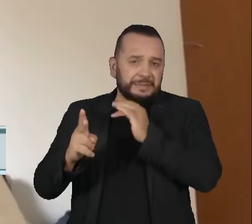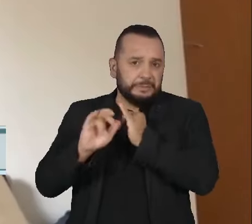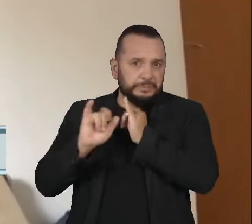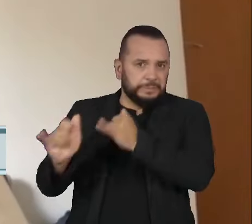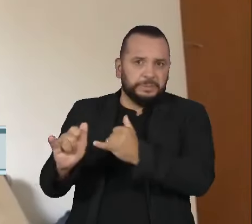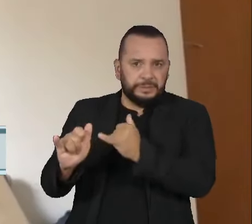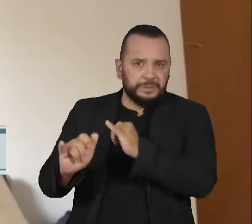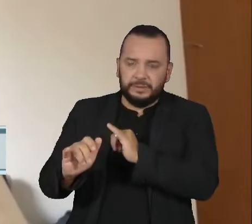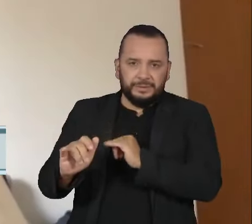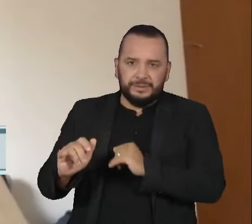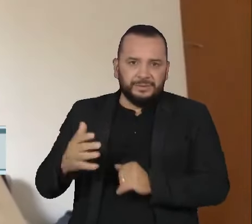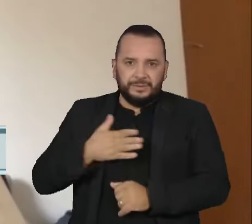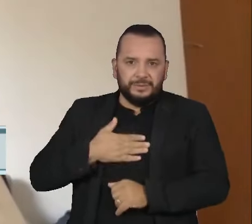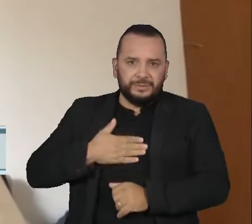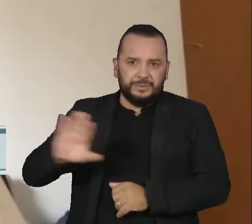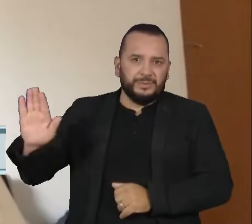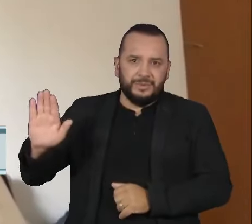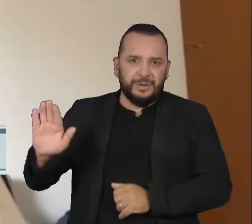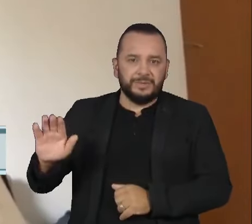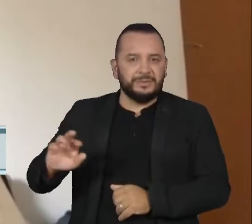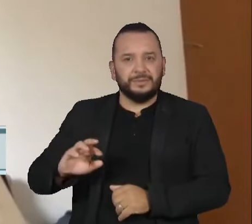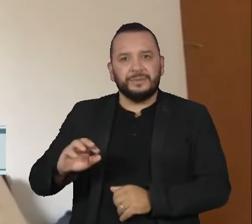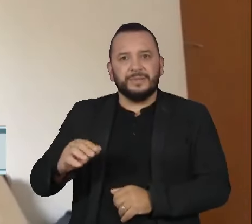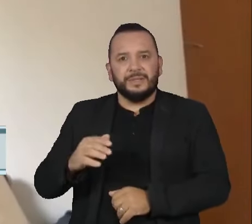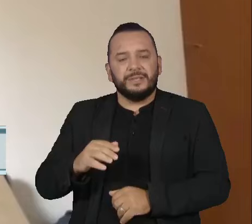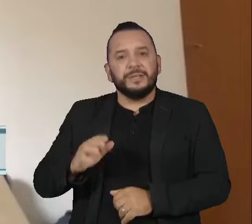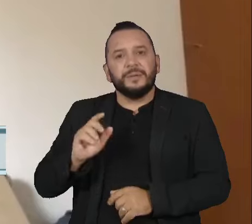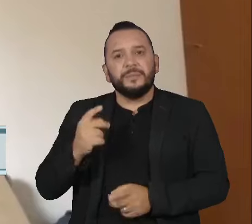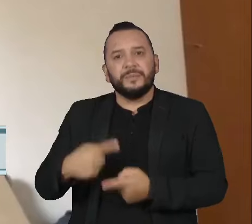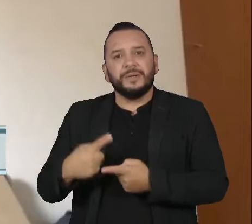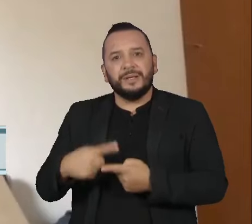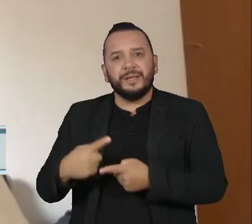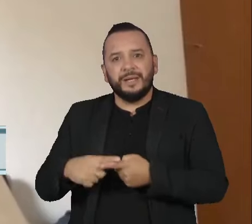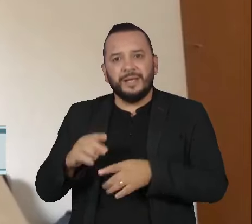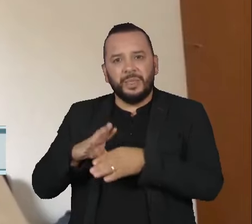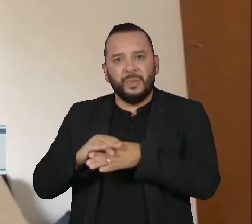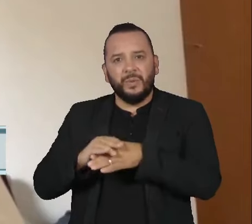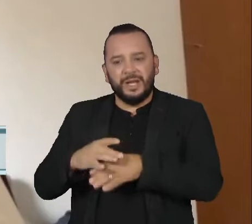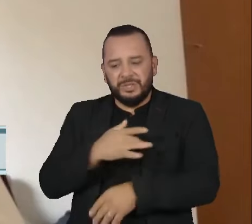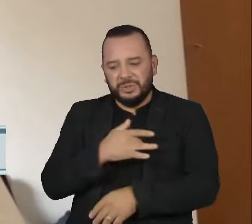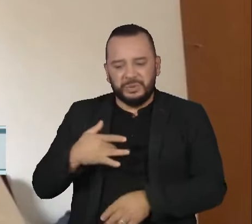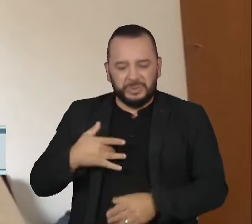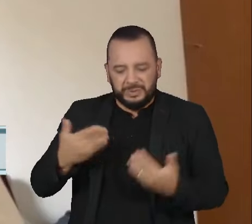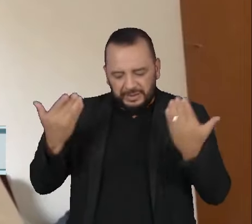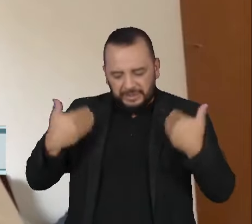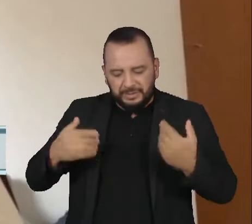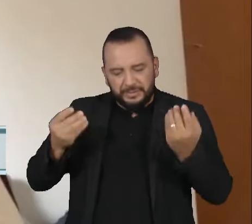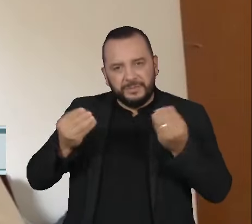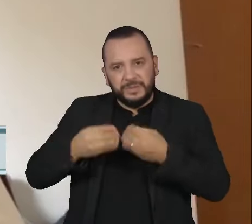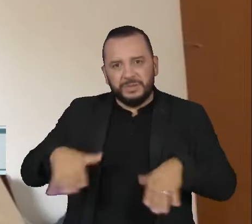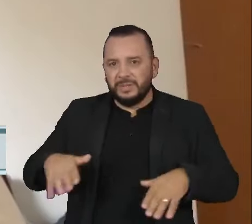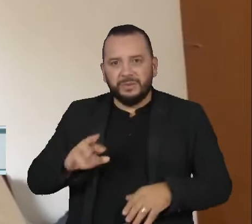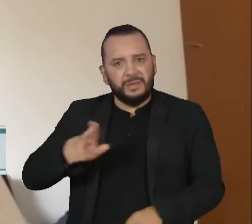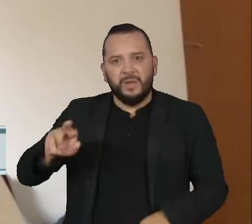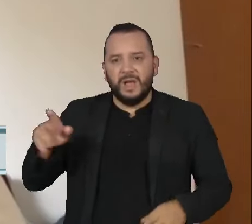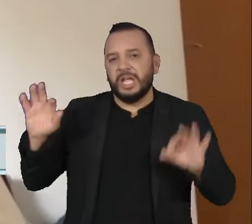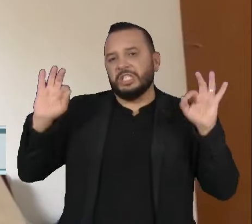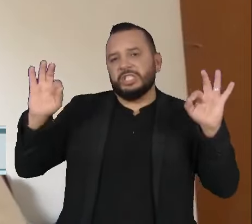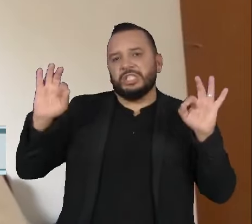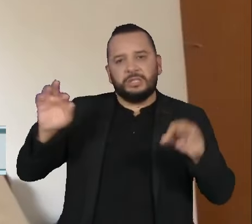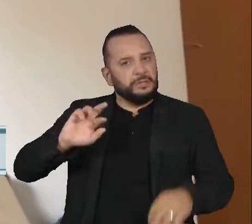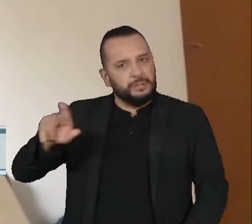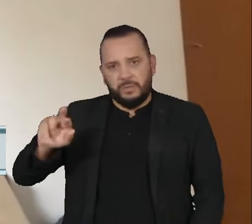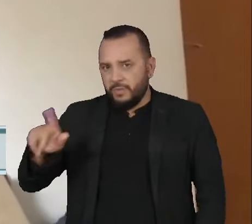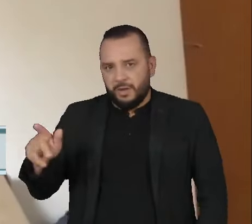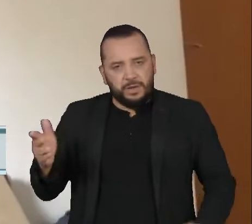discriminado ou não visto mais como uma fonte de glamour, riqueza e poder,